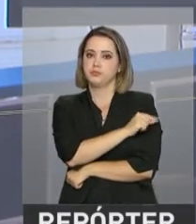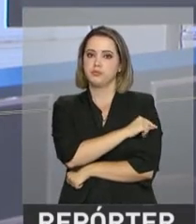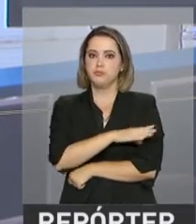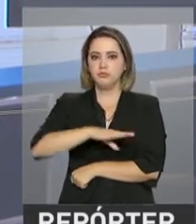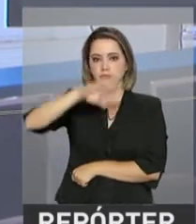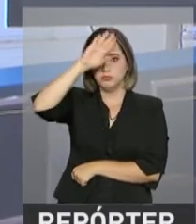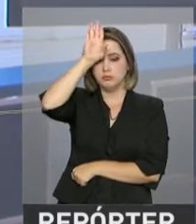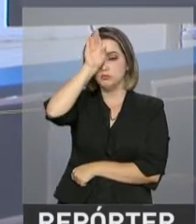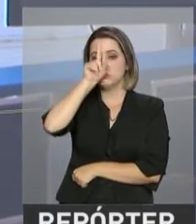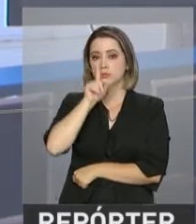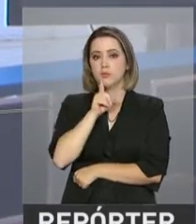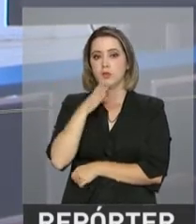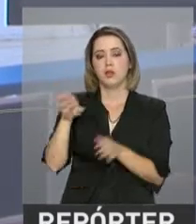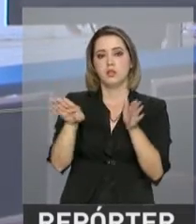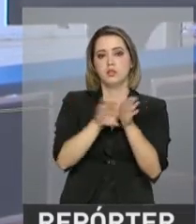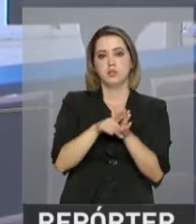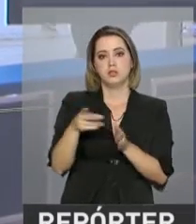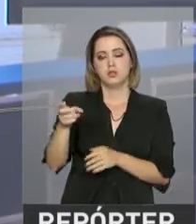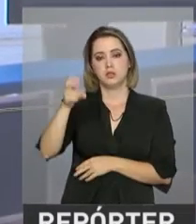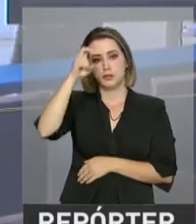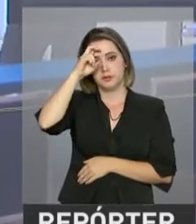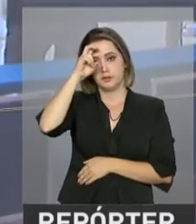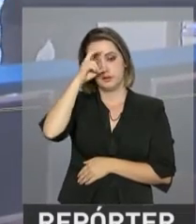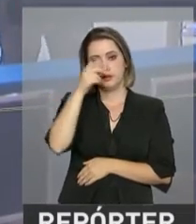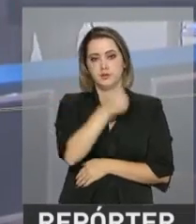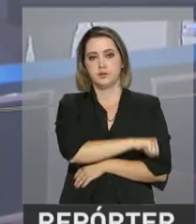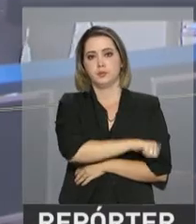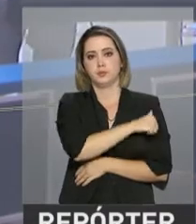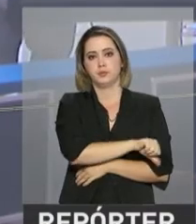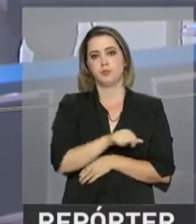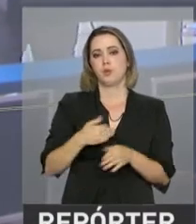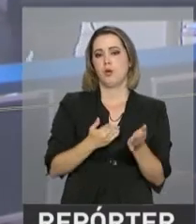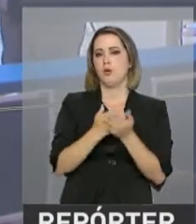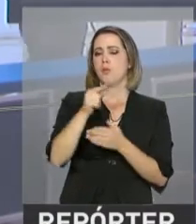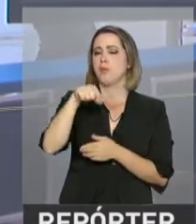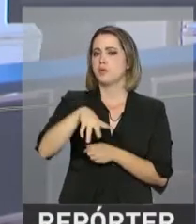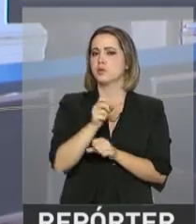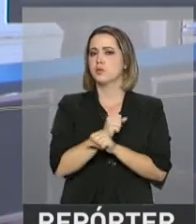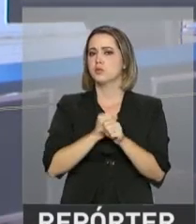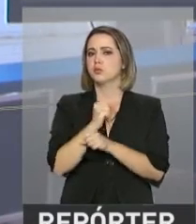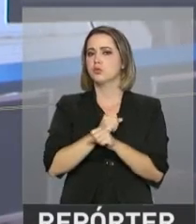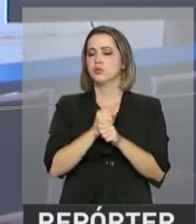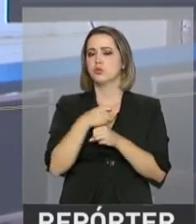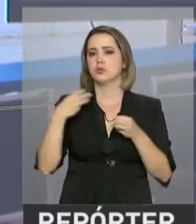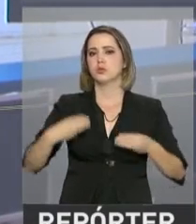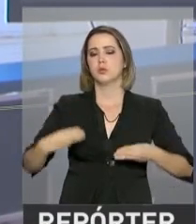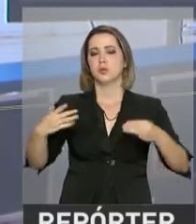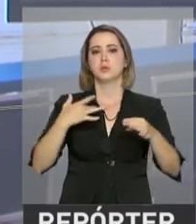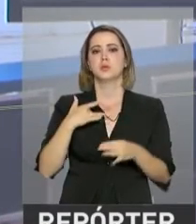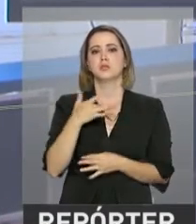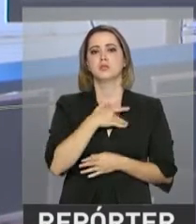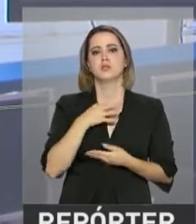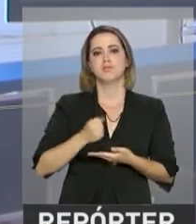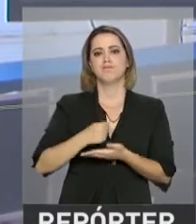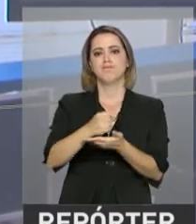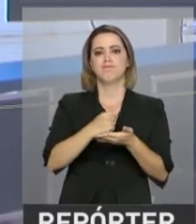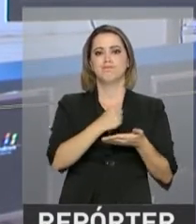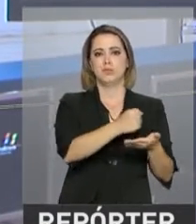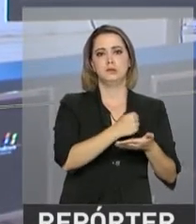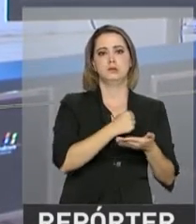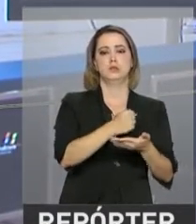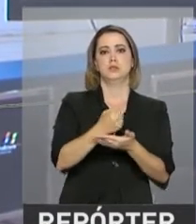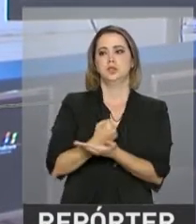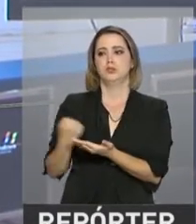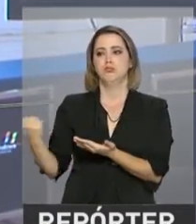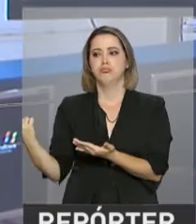amarela chega nesta quinta feira ao rio de janeiro desde o início deste ano o ministério da saúde tem enviado doses extras da vacina